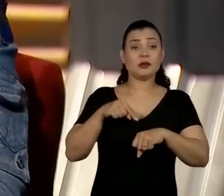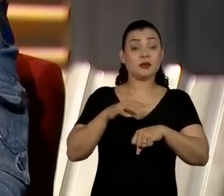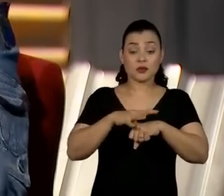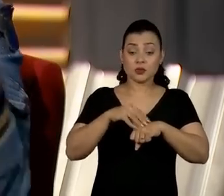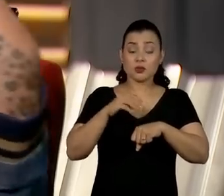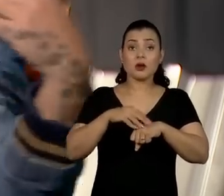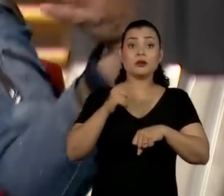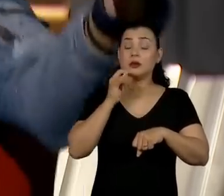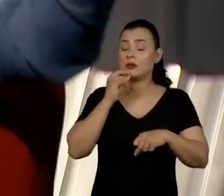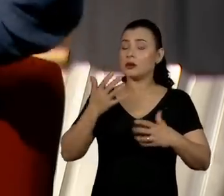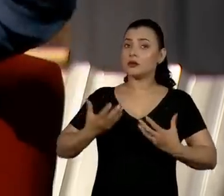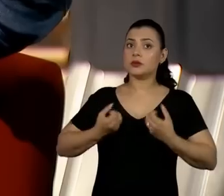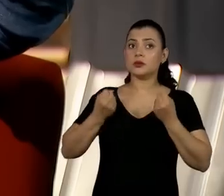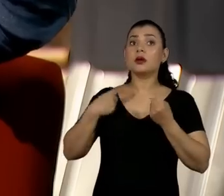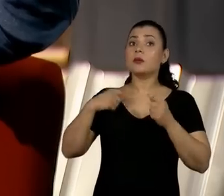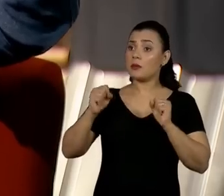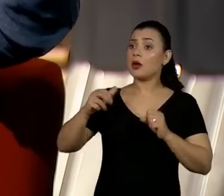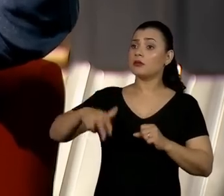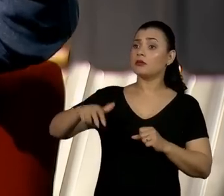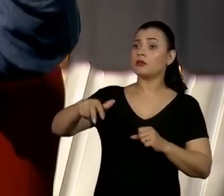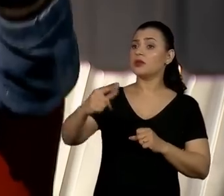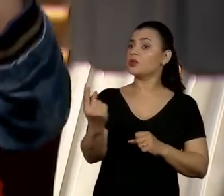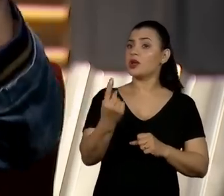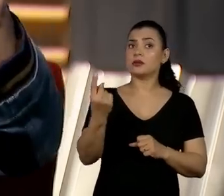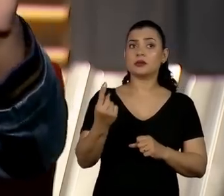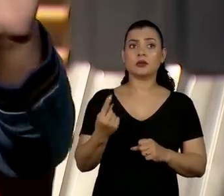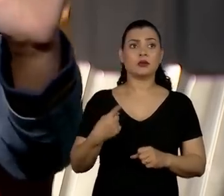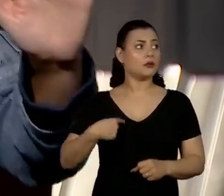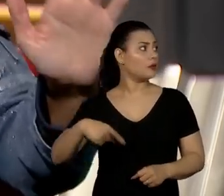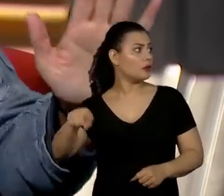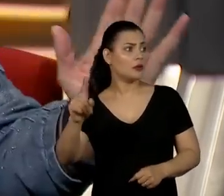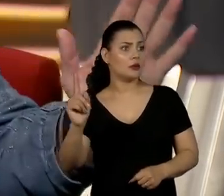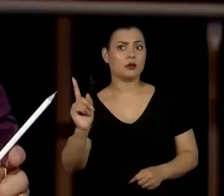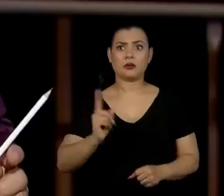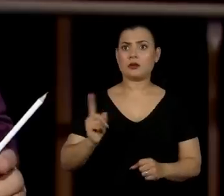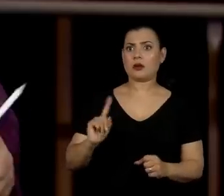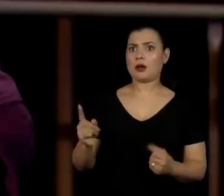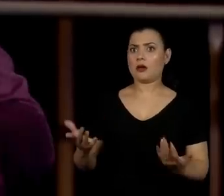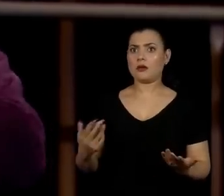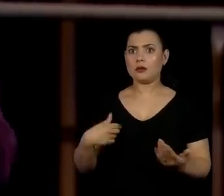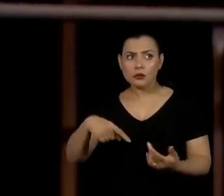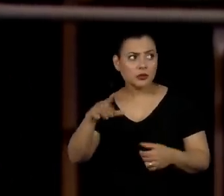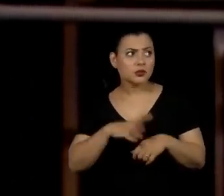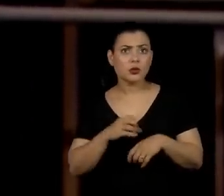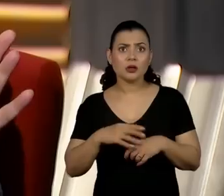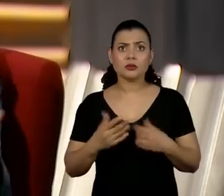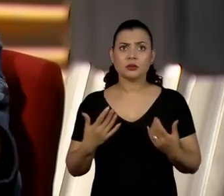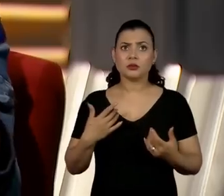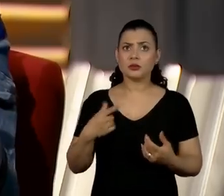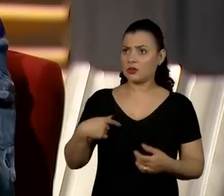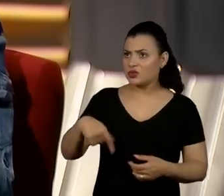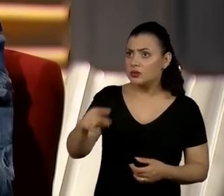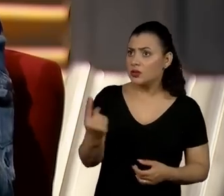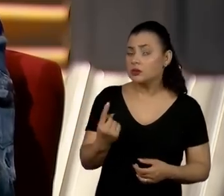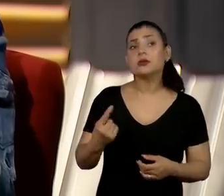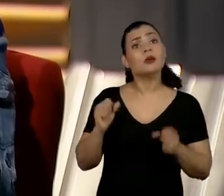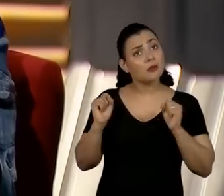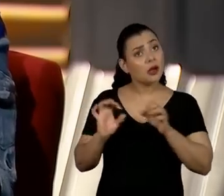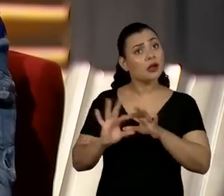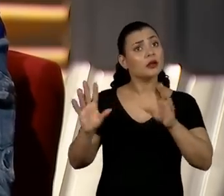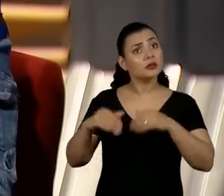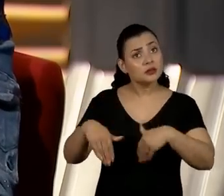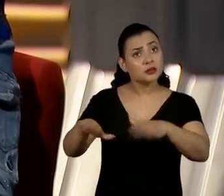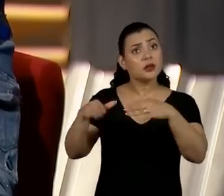assustei porque falaram para mim não pode caminhando sozinha eu não de jeito nenhum não pode ir